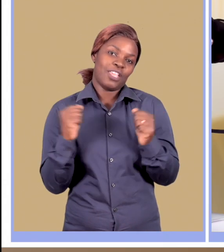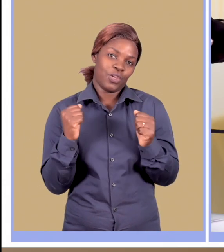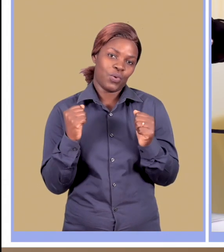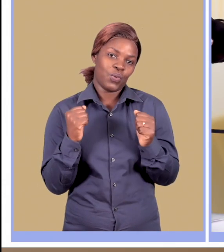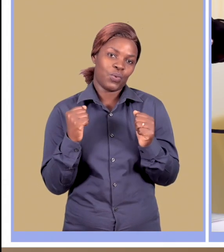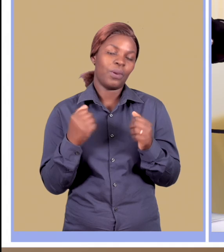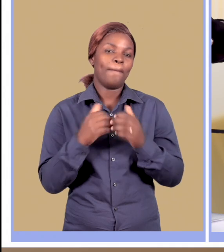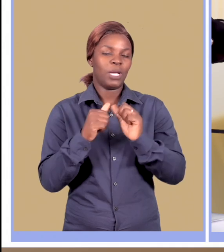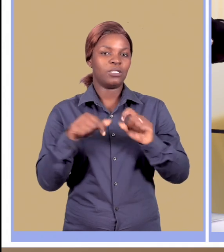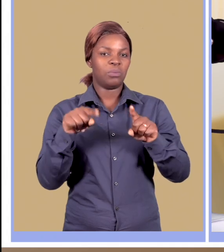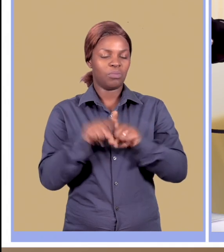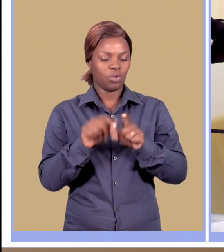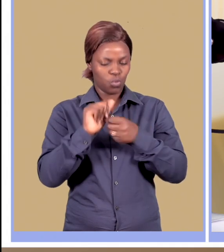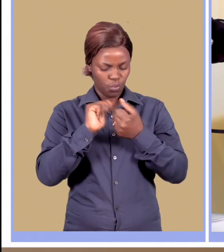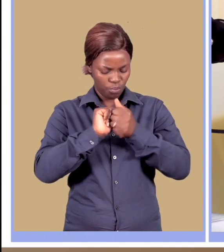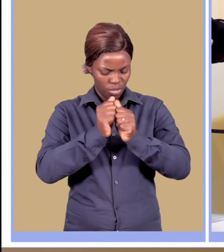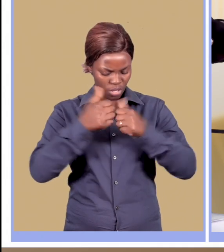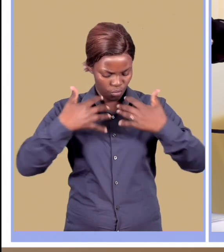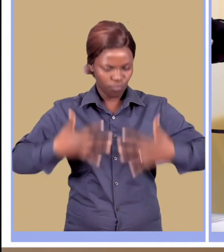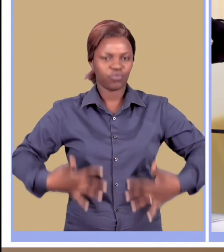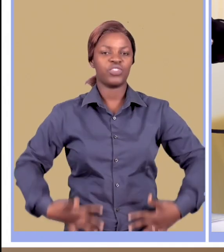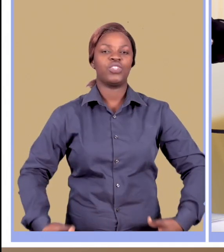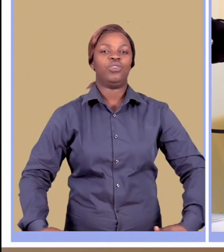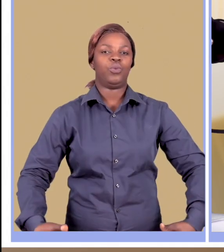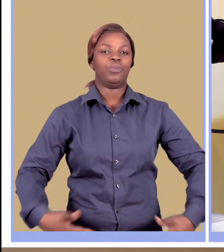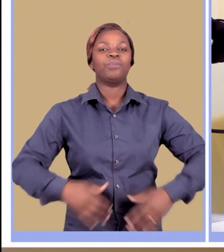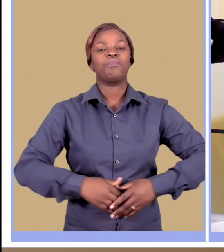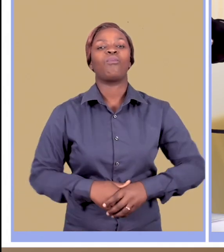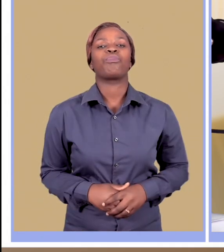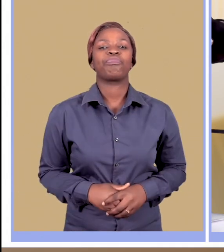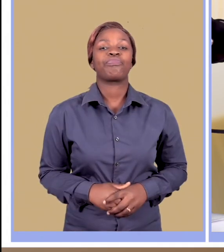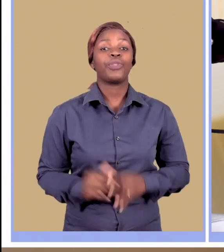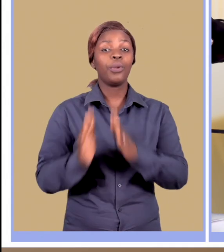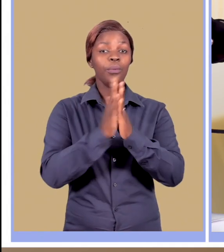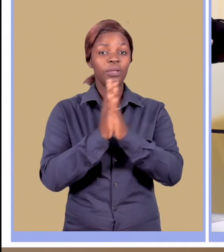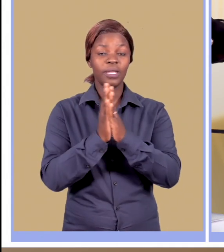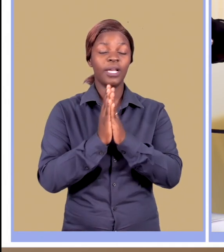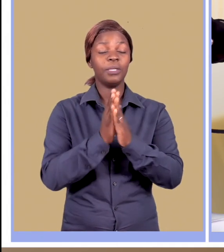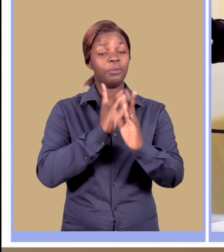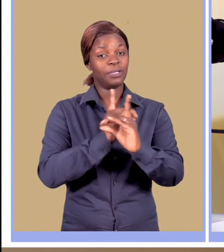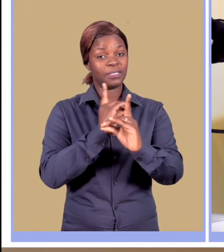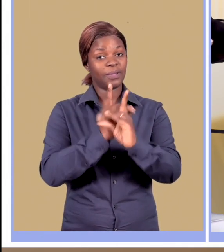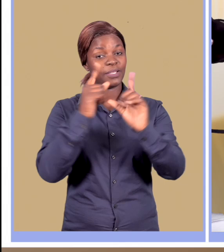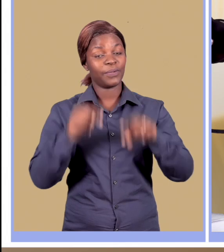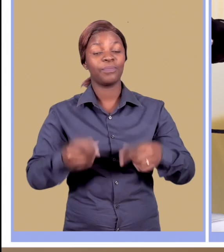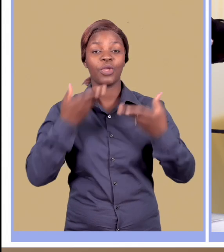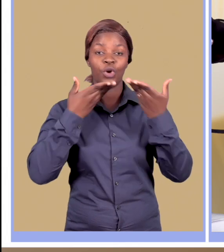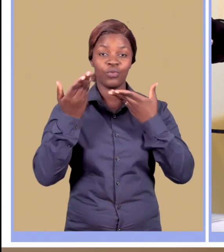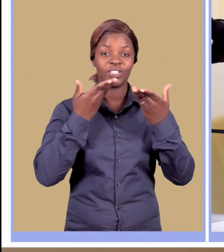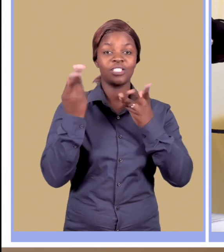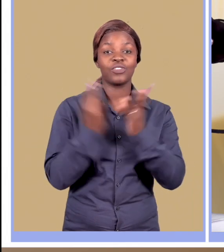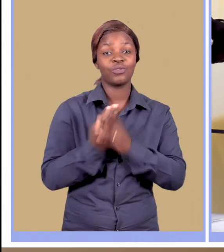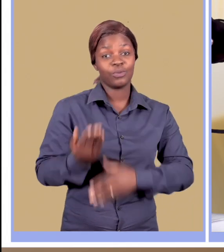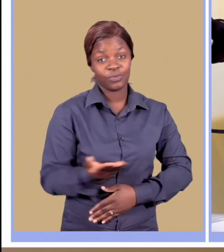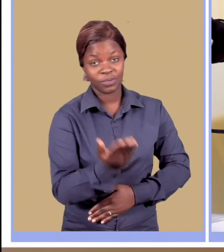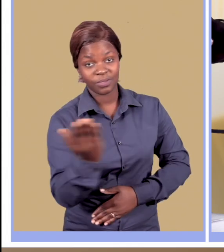do frio, que também condiz com as cores do próprio vestido. Muito obrigada por esta oportunidade de